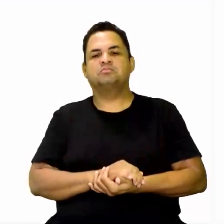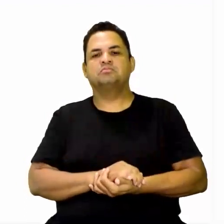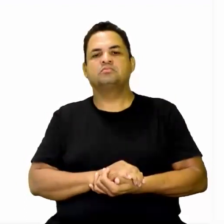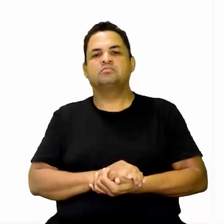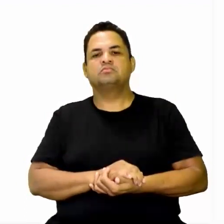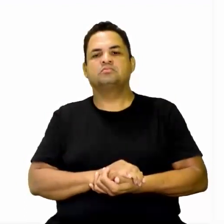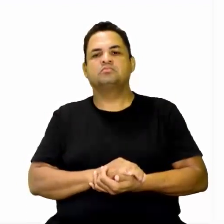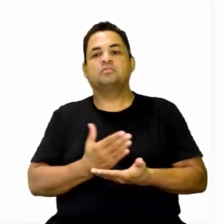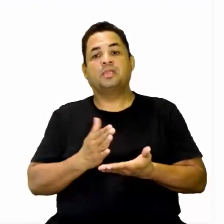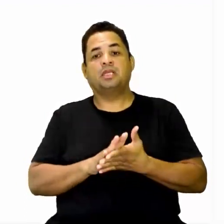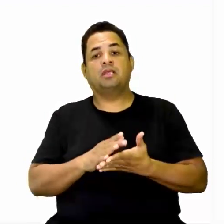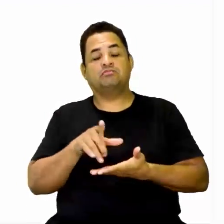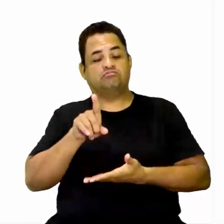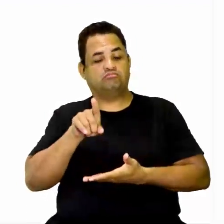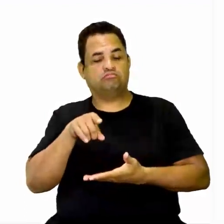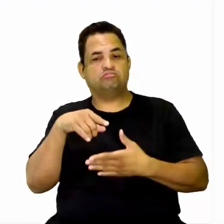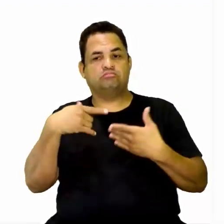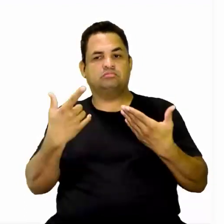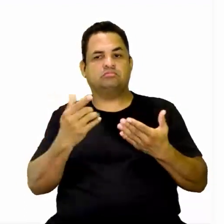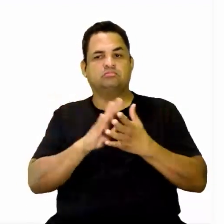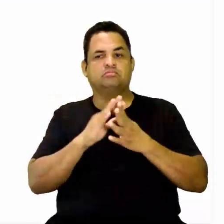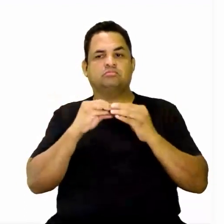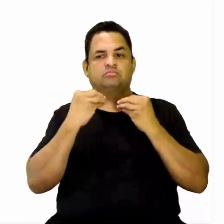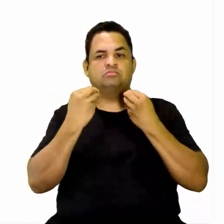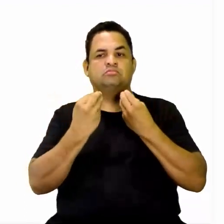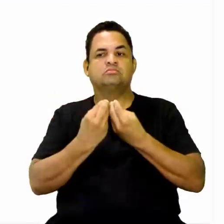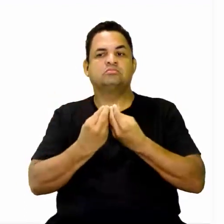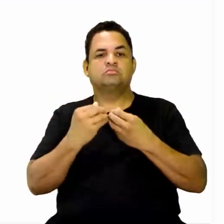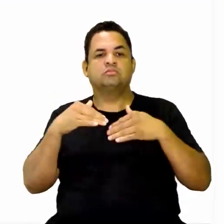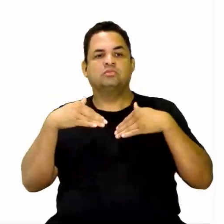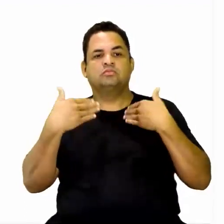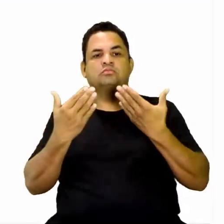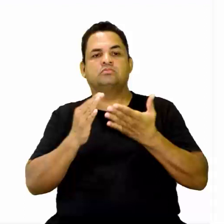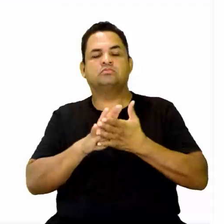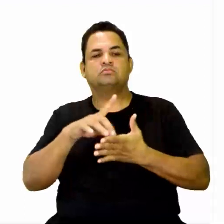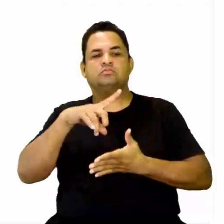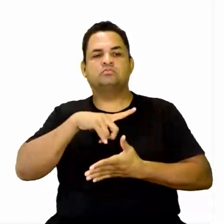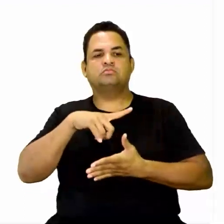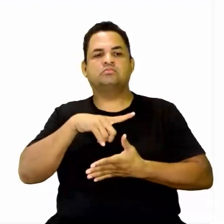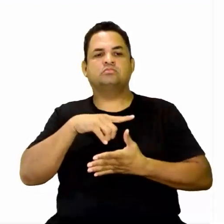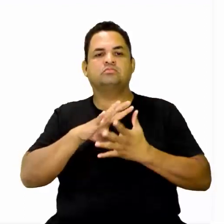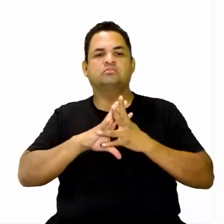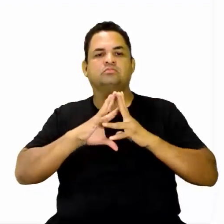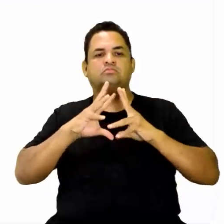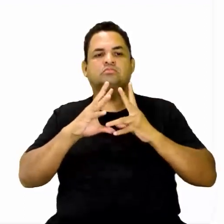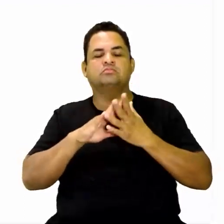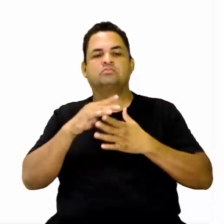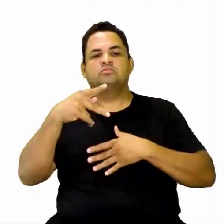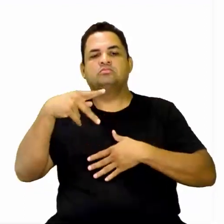pode ser considerado uma substância quando possui